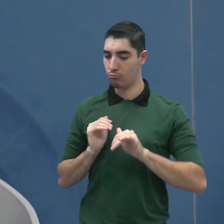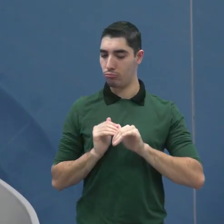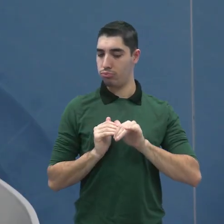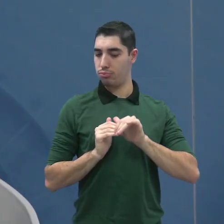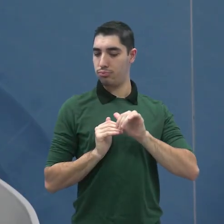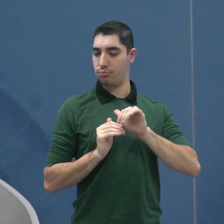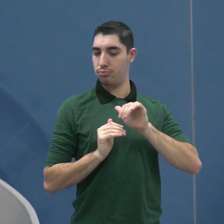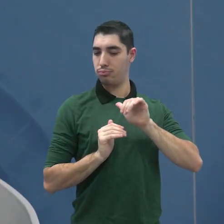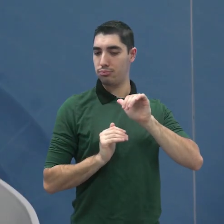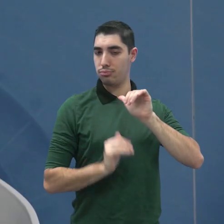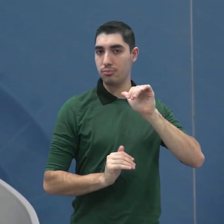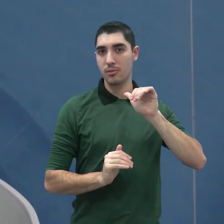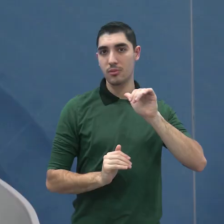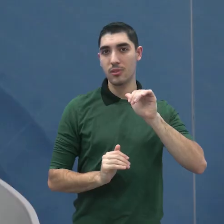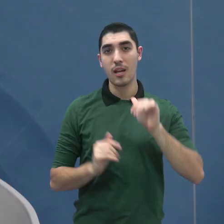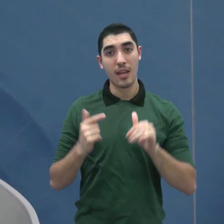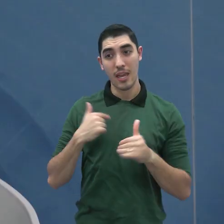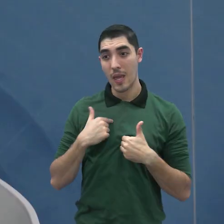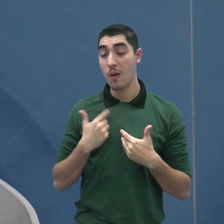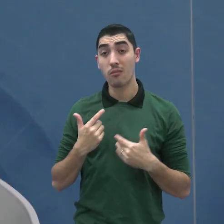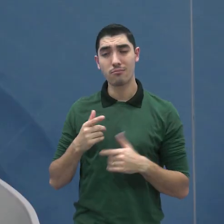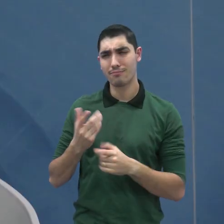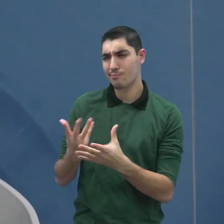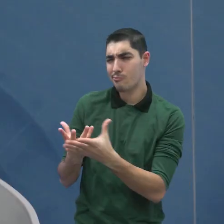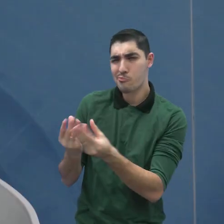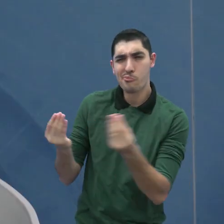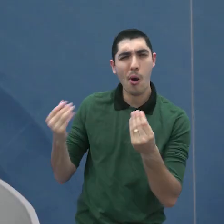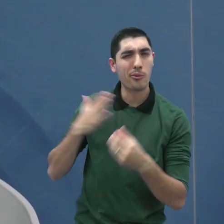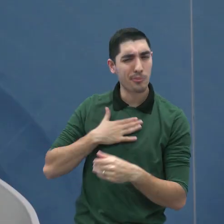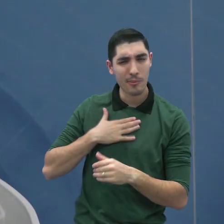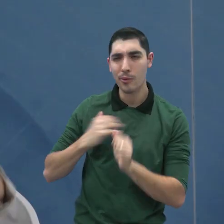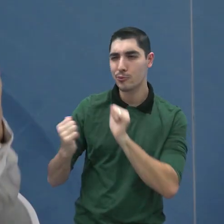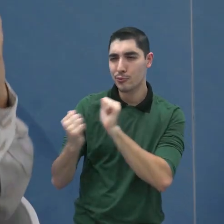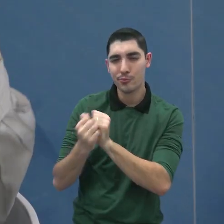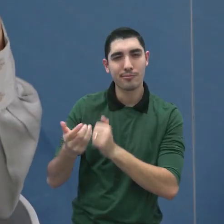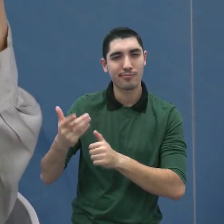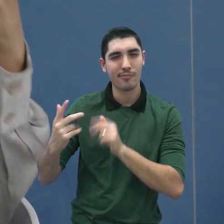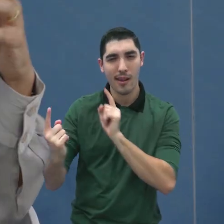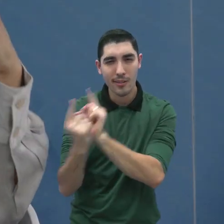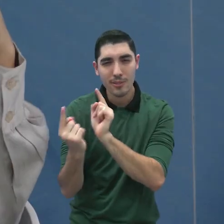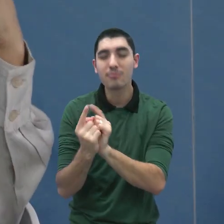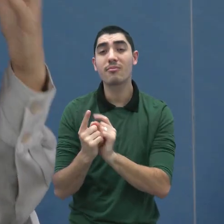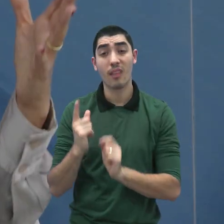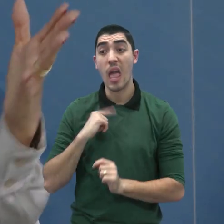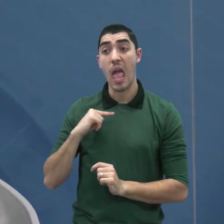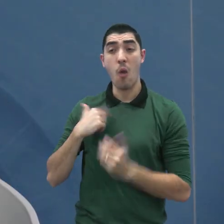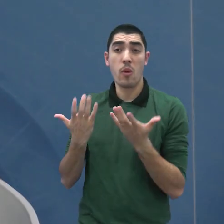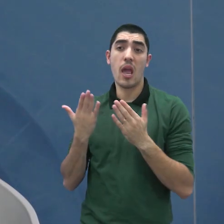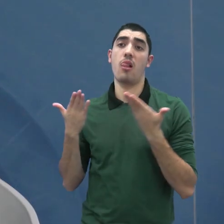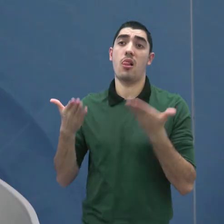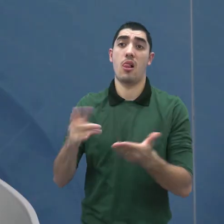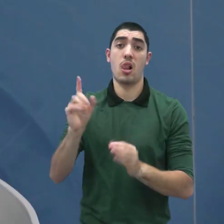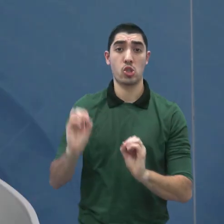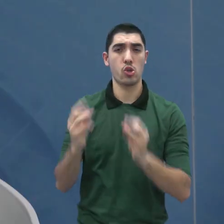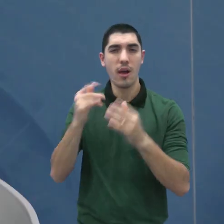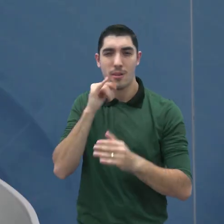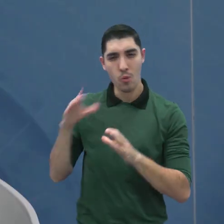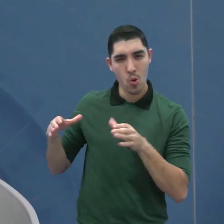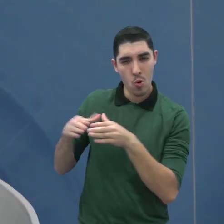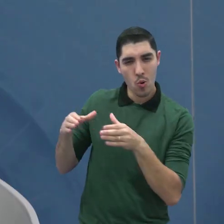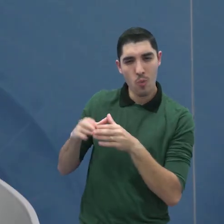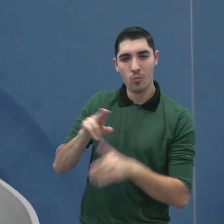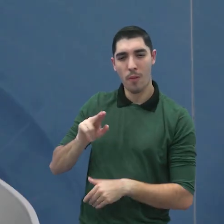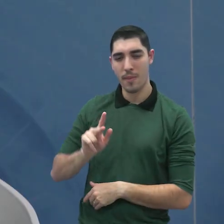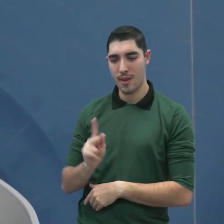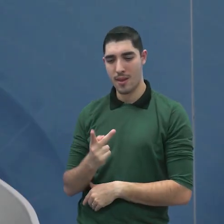minha mesada. Eu tô louca de paciente que faz isso. Não, porque eu quero ir num show que vai ter... até apareceu ali o